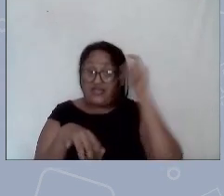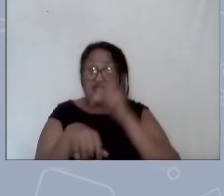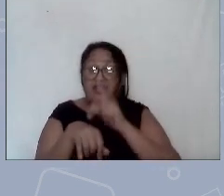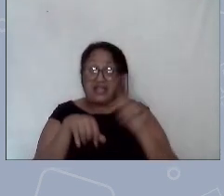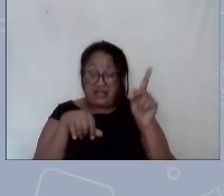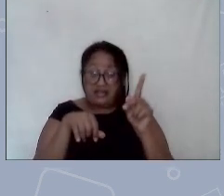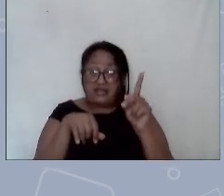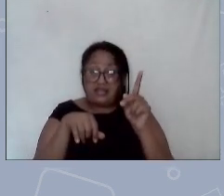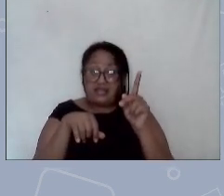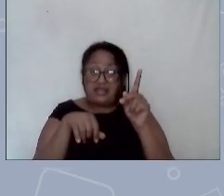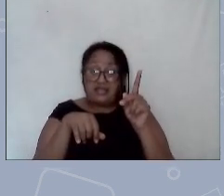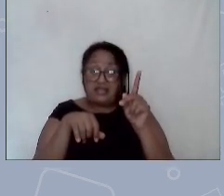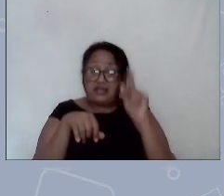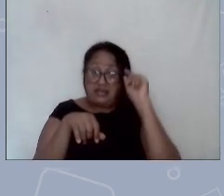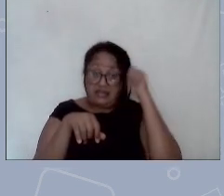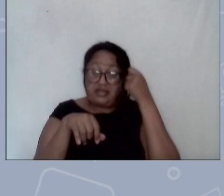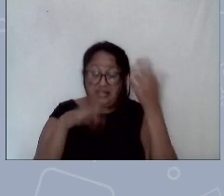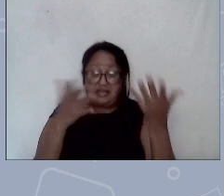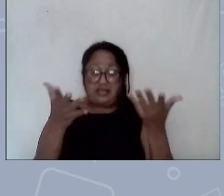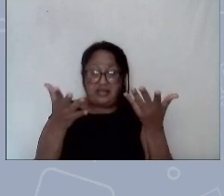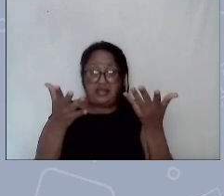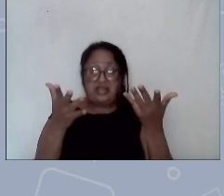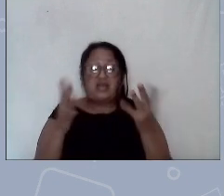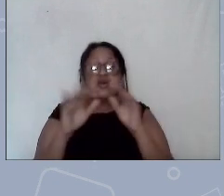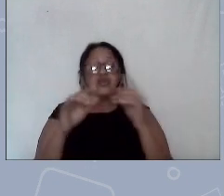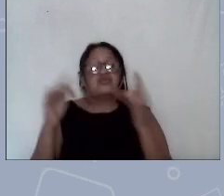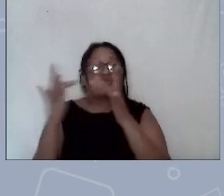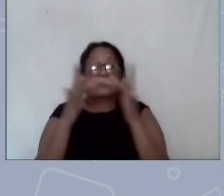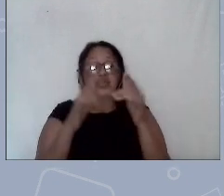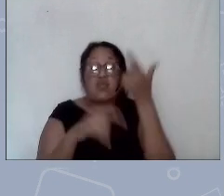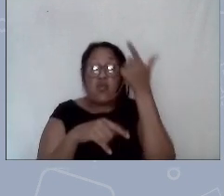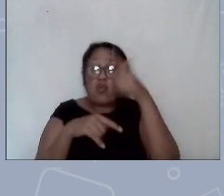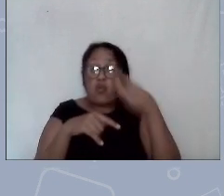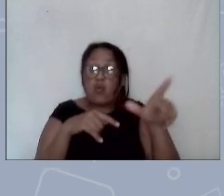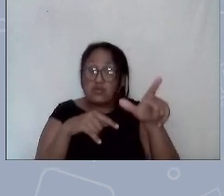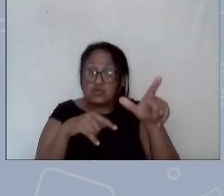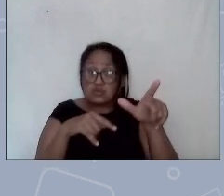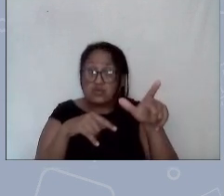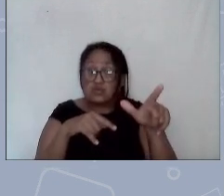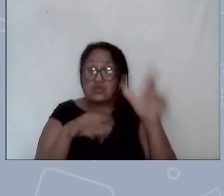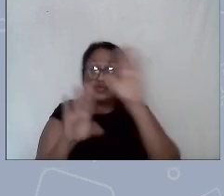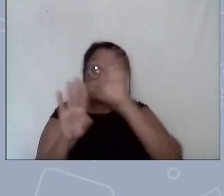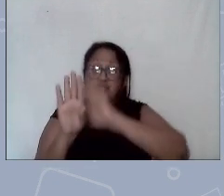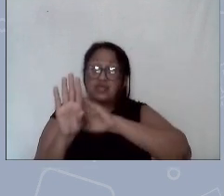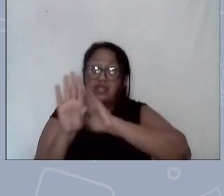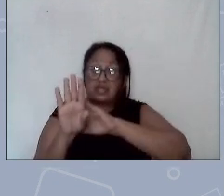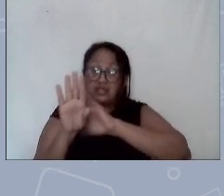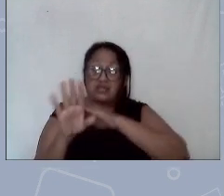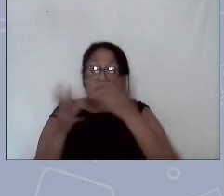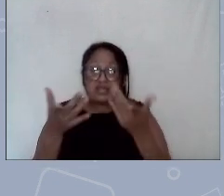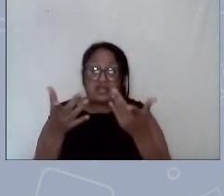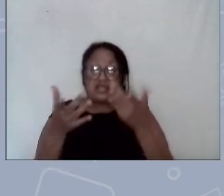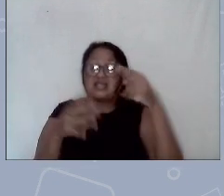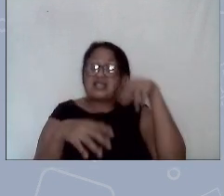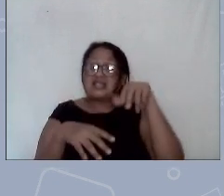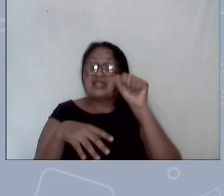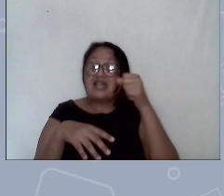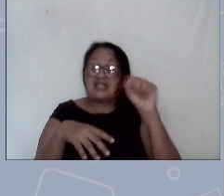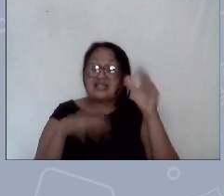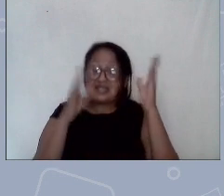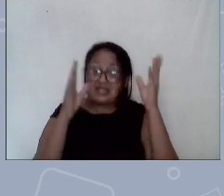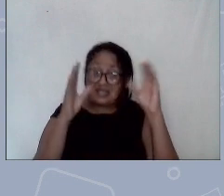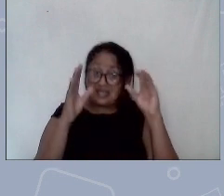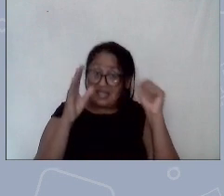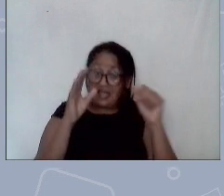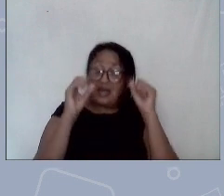provável que o nosso contato com o outro lado que é a placa de Nazca seja convergente então